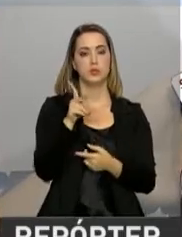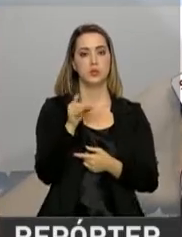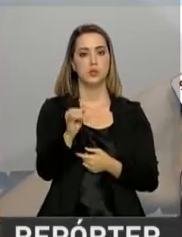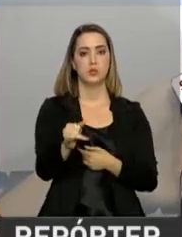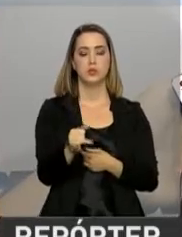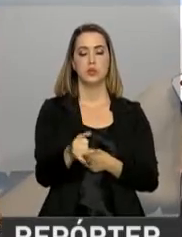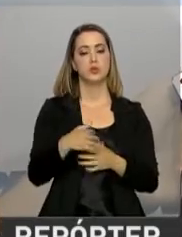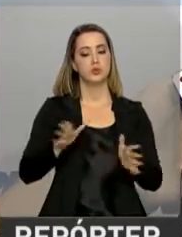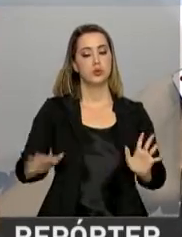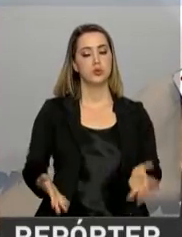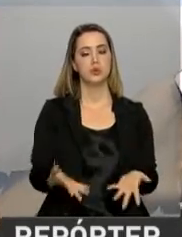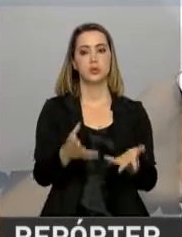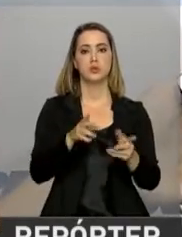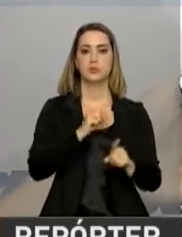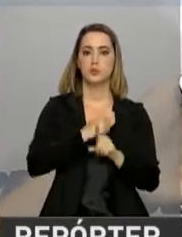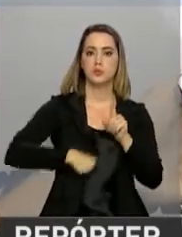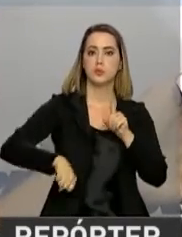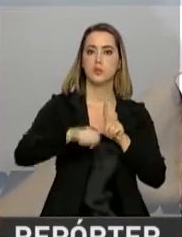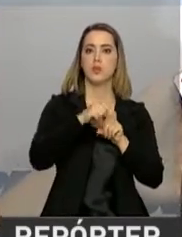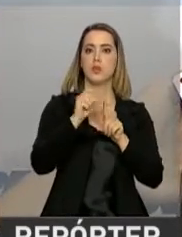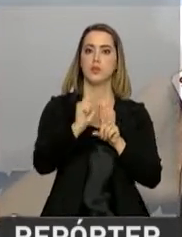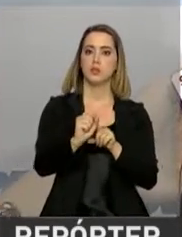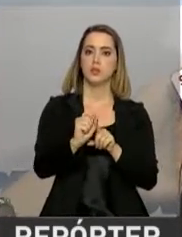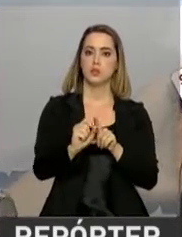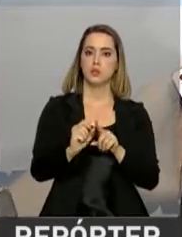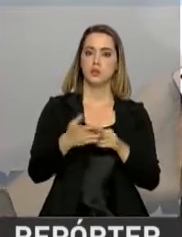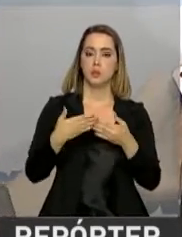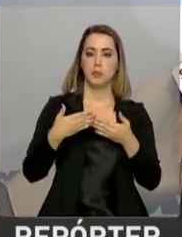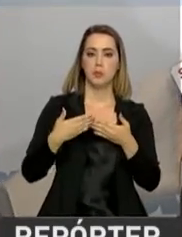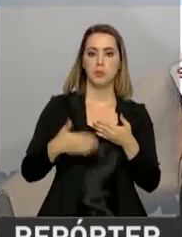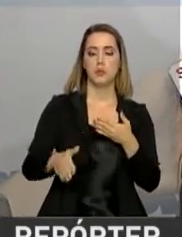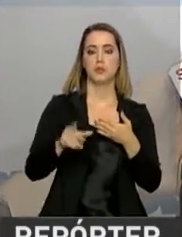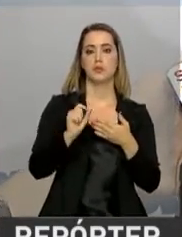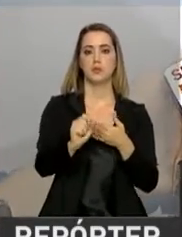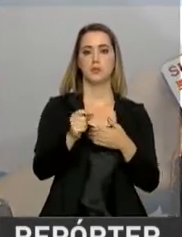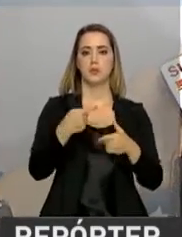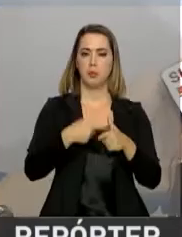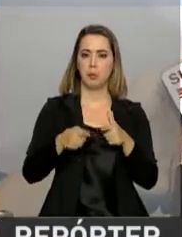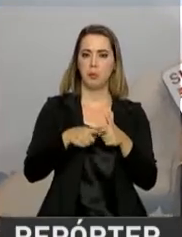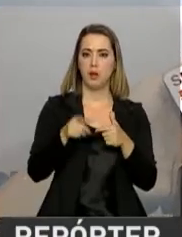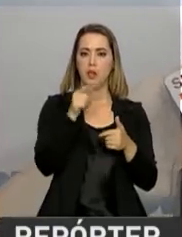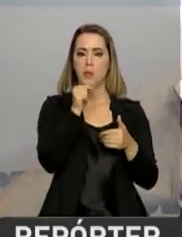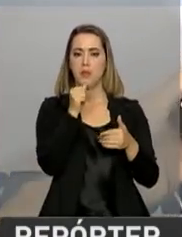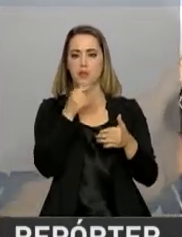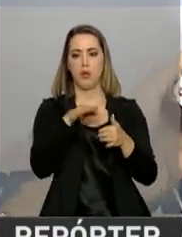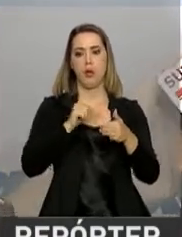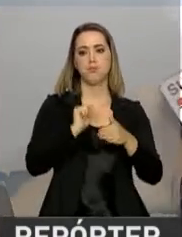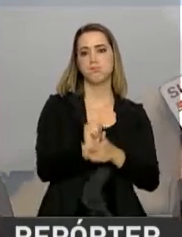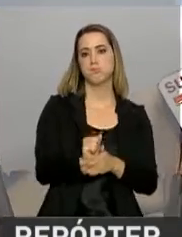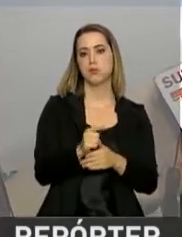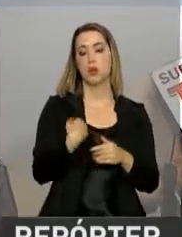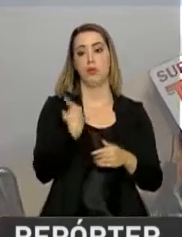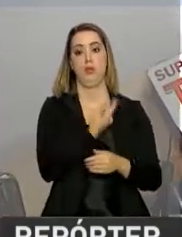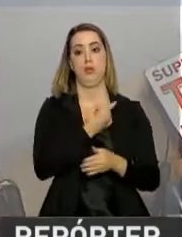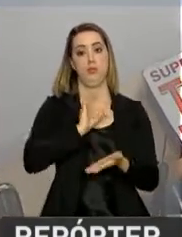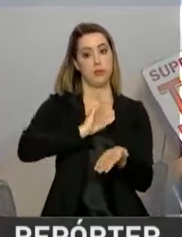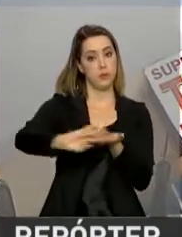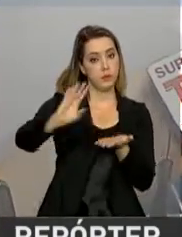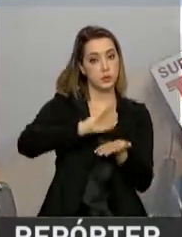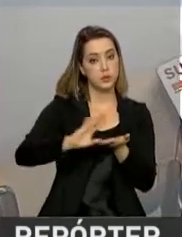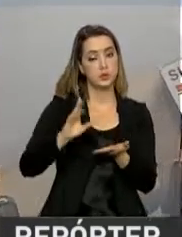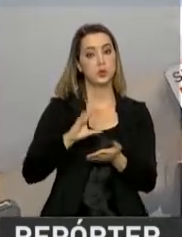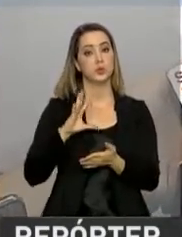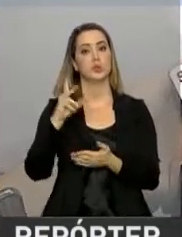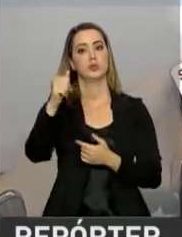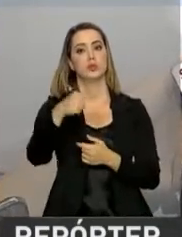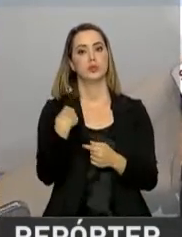de mobilização da sociedade para combater focos do mosquito Aedes aegypti. E vamos continuar investindo em toda a